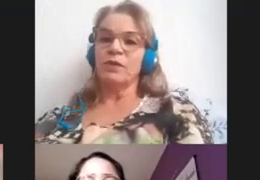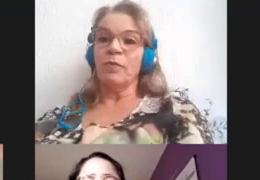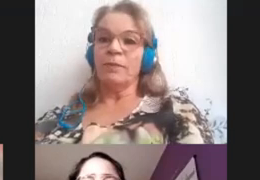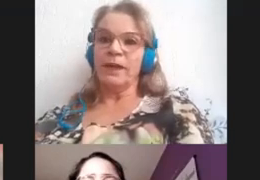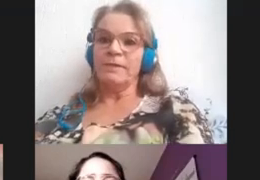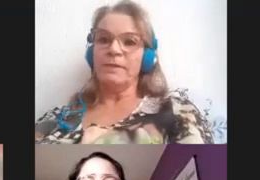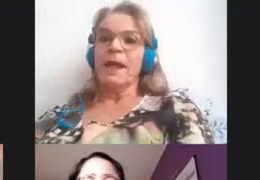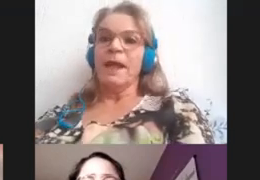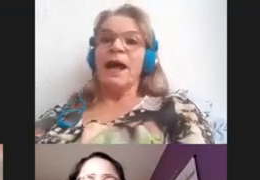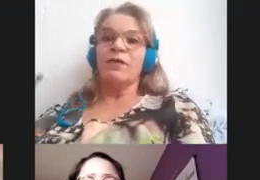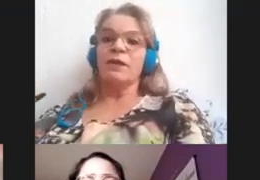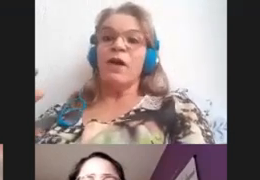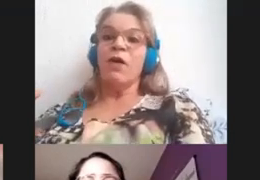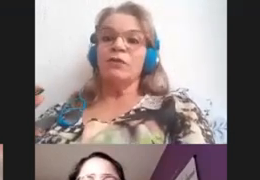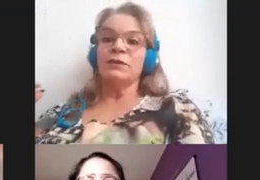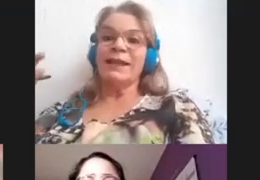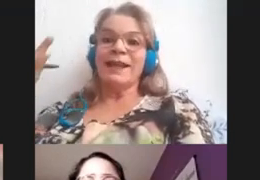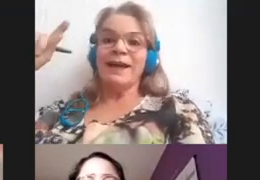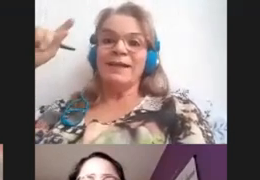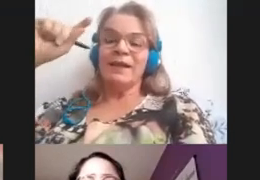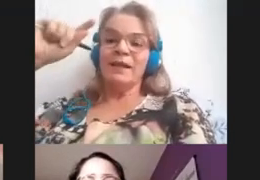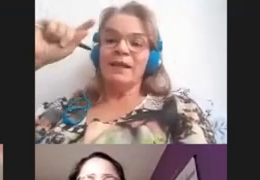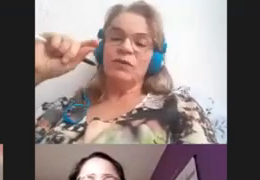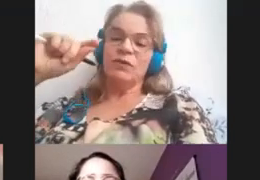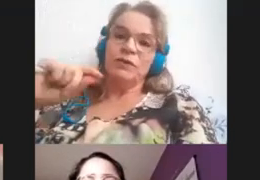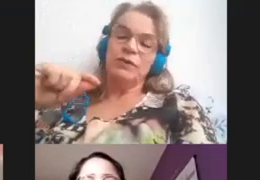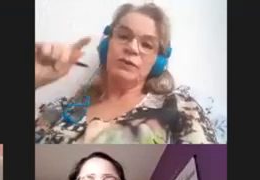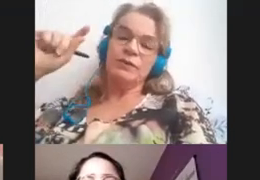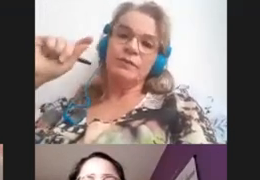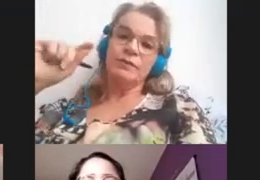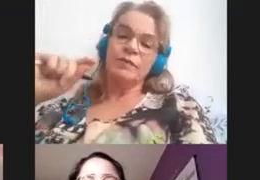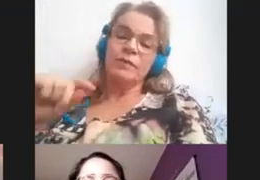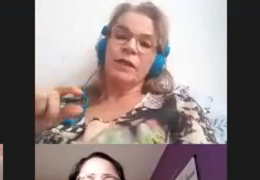eu comprei. Agora, ontem lá dentro